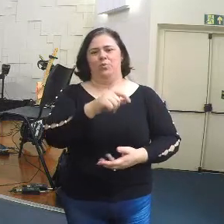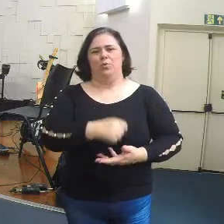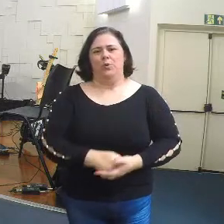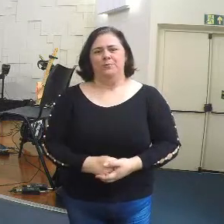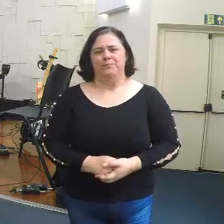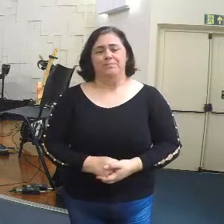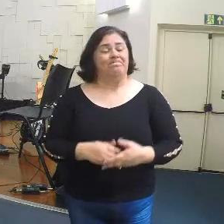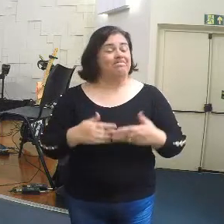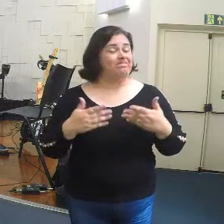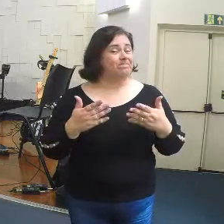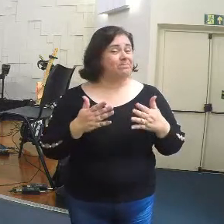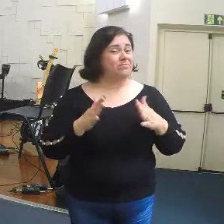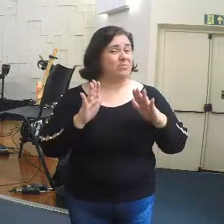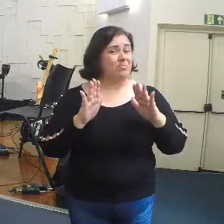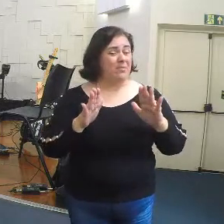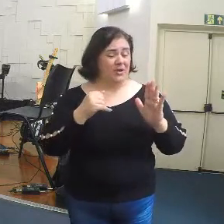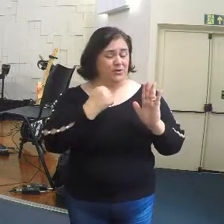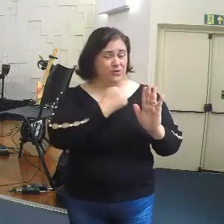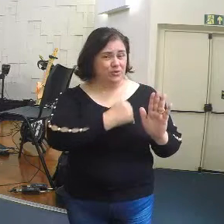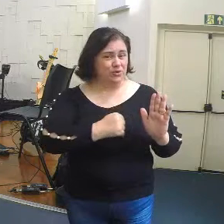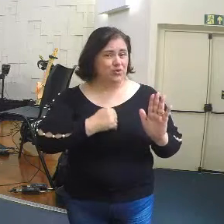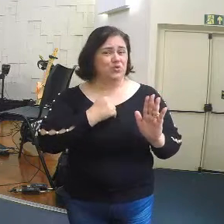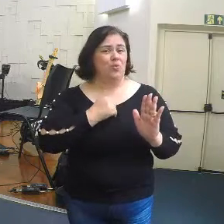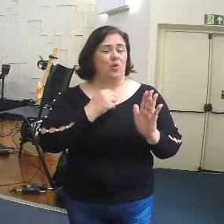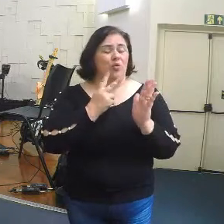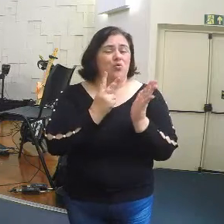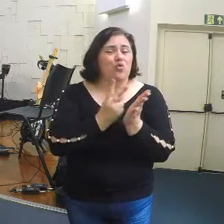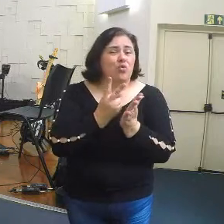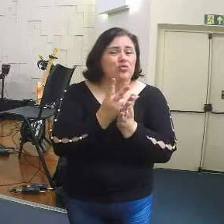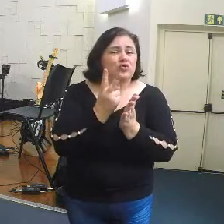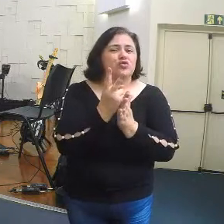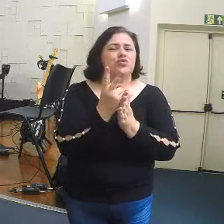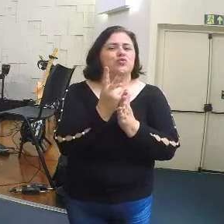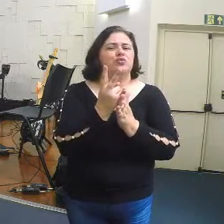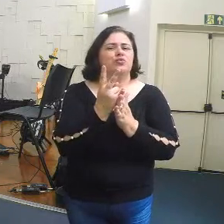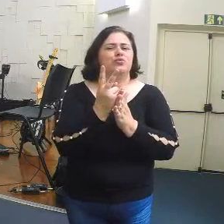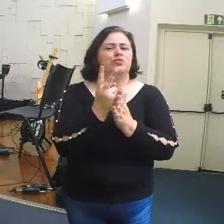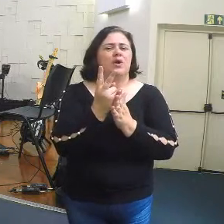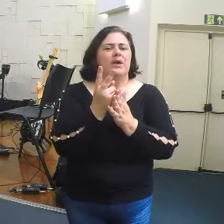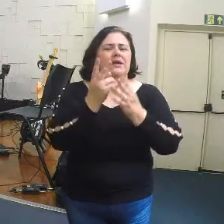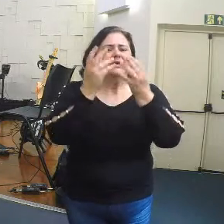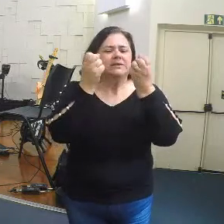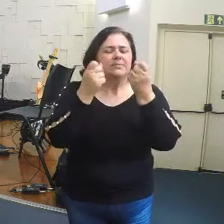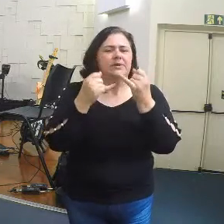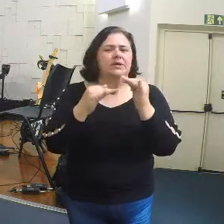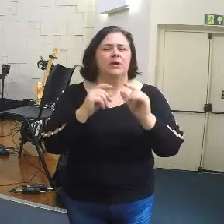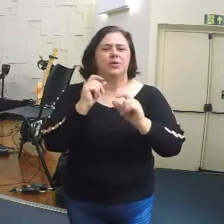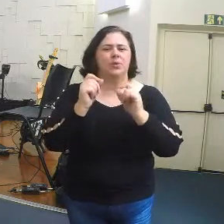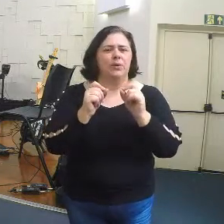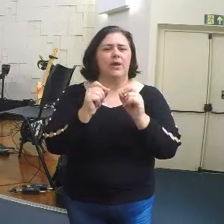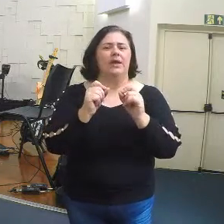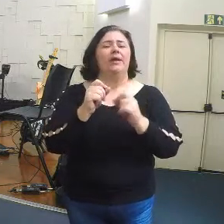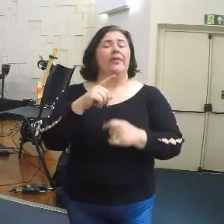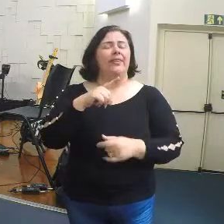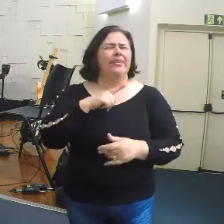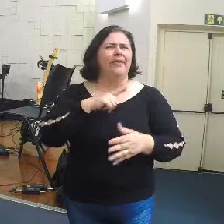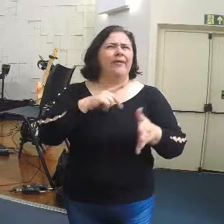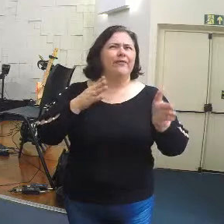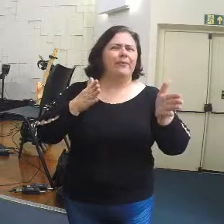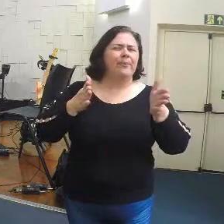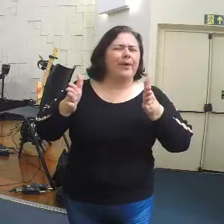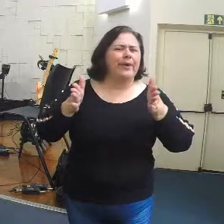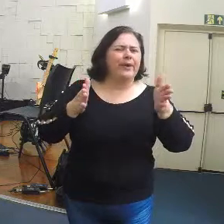Agora, João continua dizendo que houve um momento na história onde essa autodoação